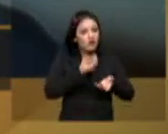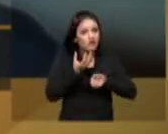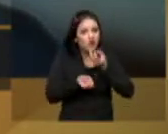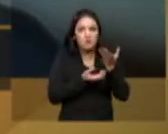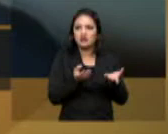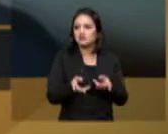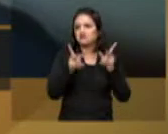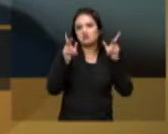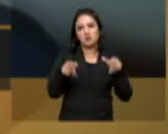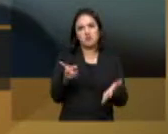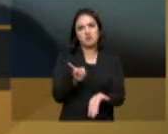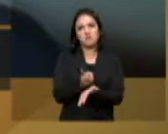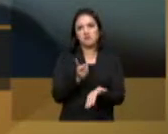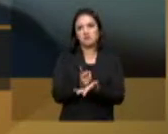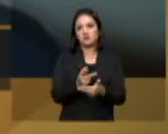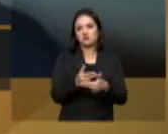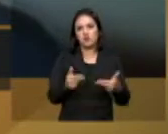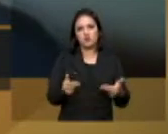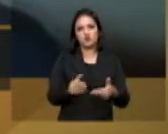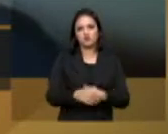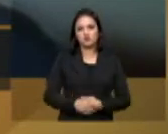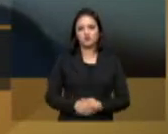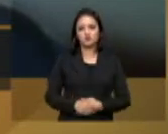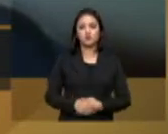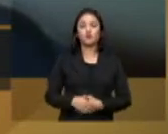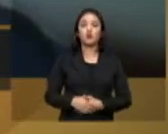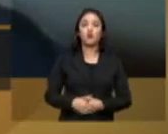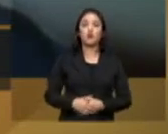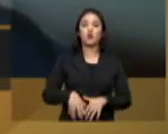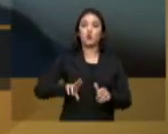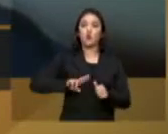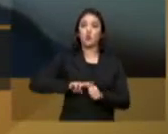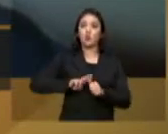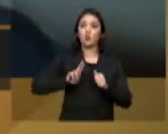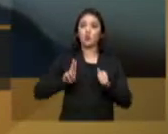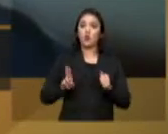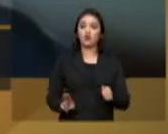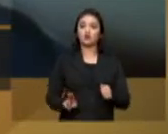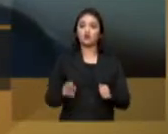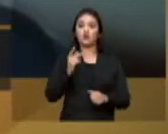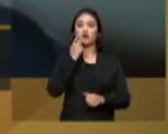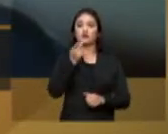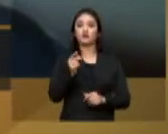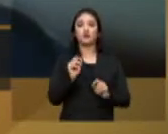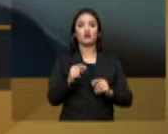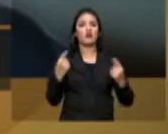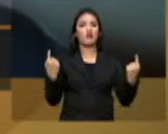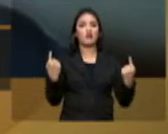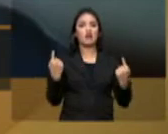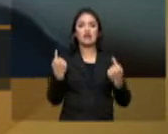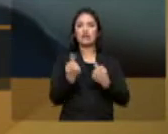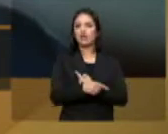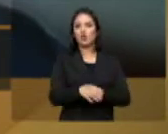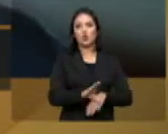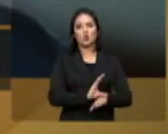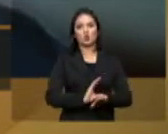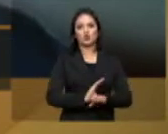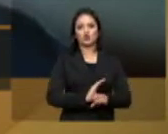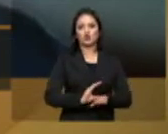mesma direção. O advogado-geral da União se manifestou pela improcedência do pedido,